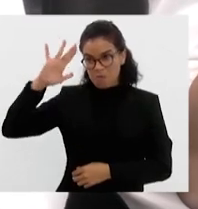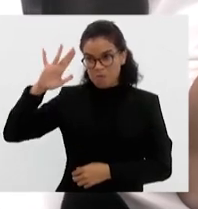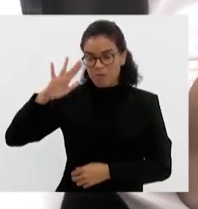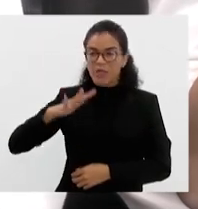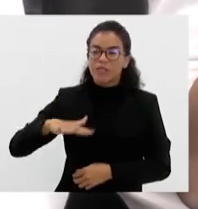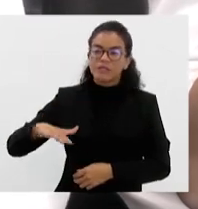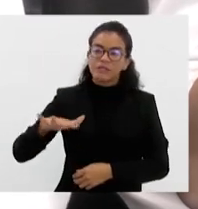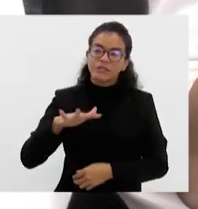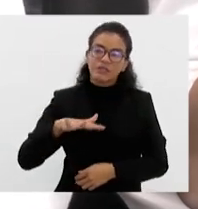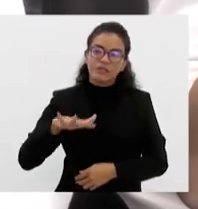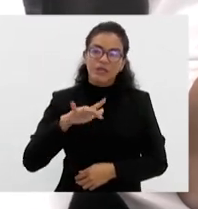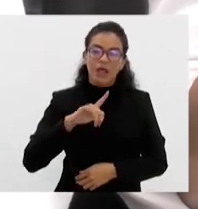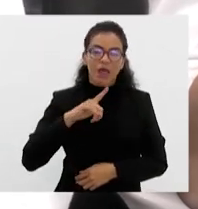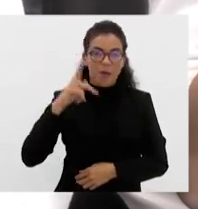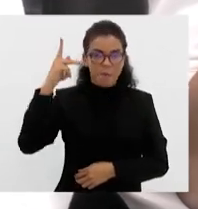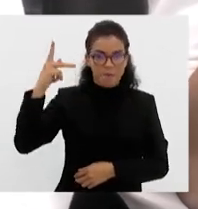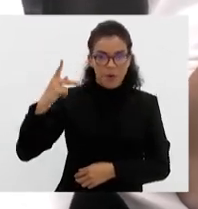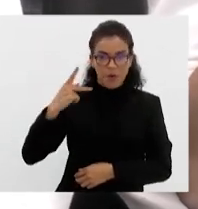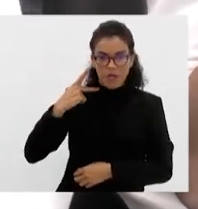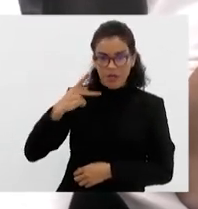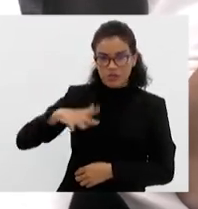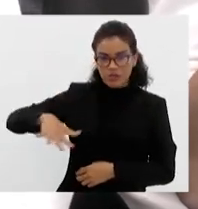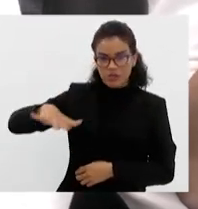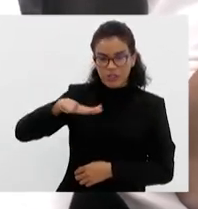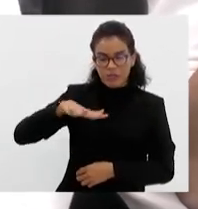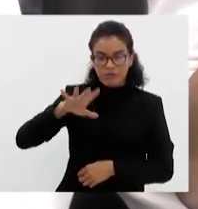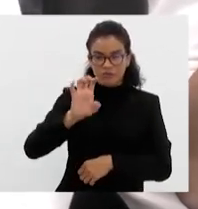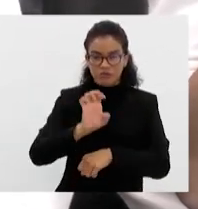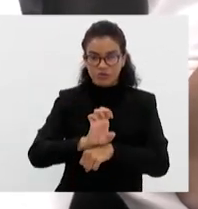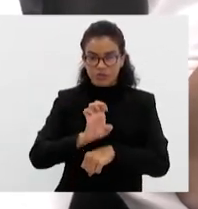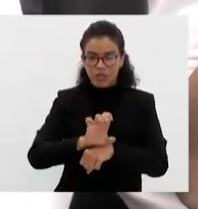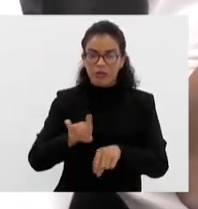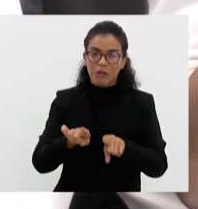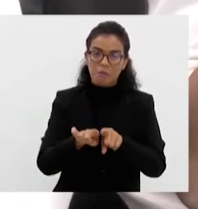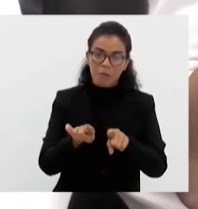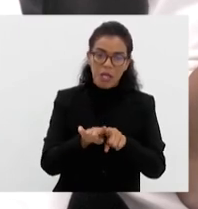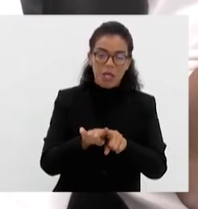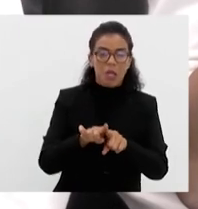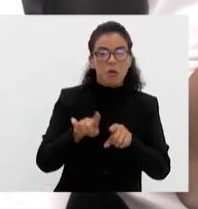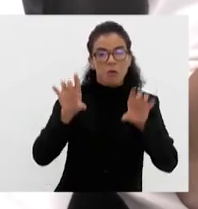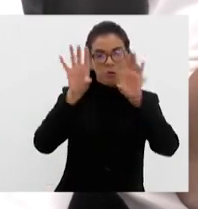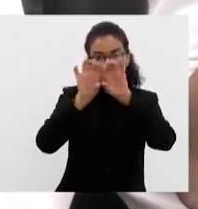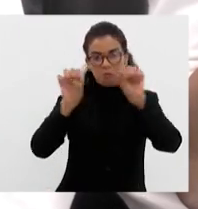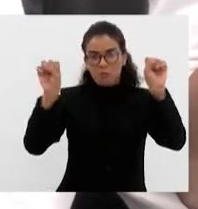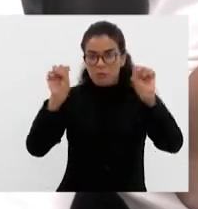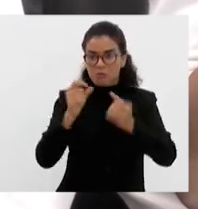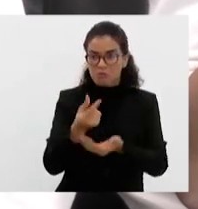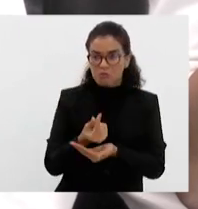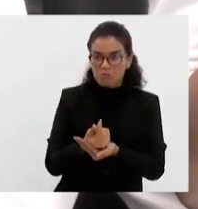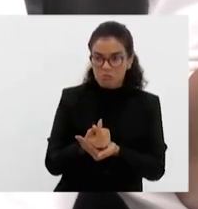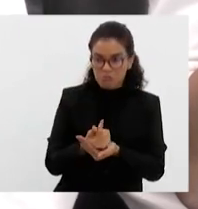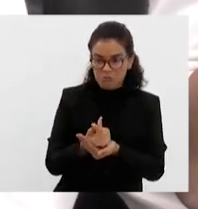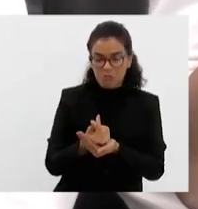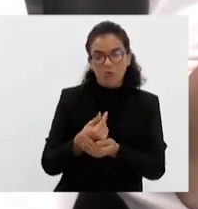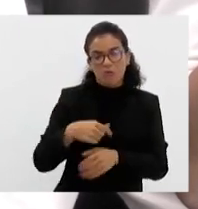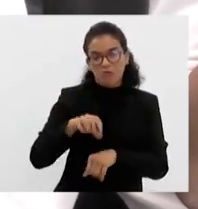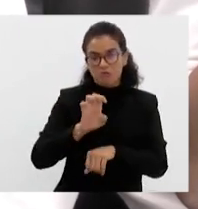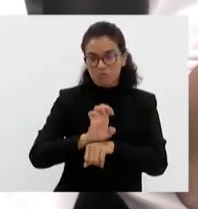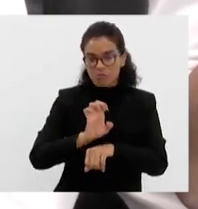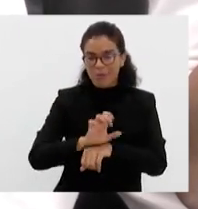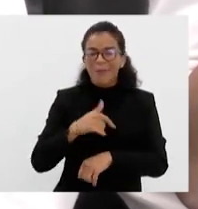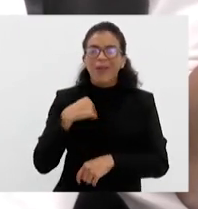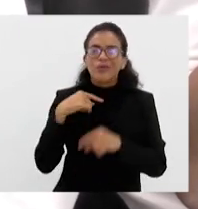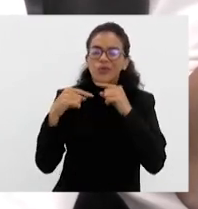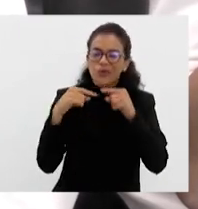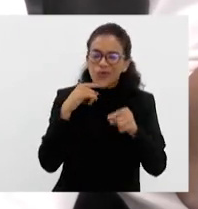seria a Procuradoria-Geral do Estado, em outros, o Tribunal de Contas do Estado, etc, etc. Ou seja, a minha dúvida